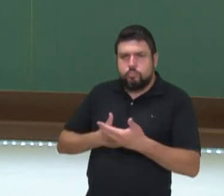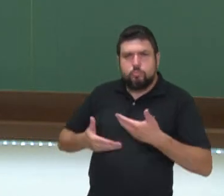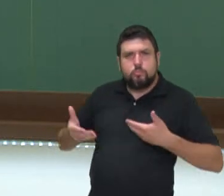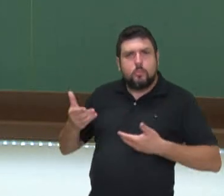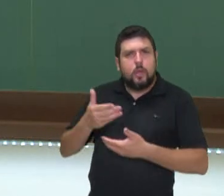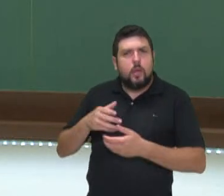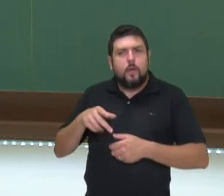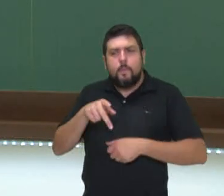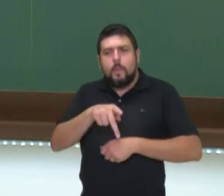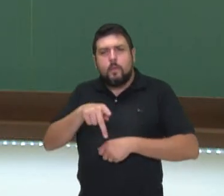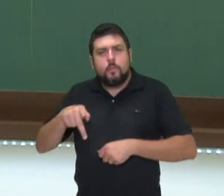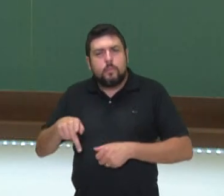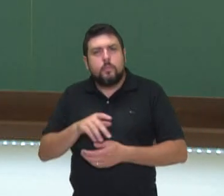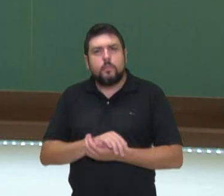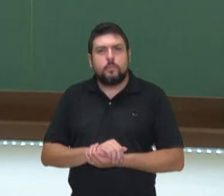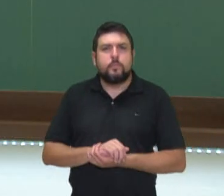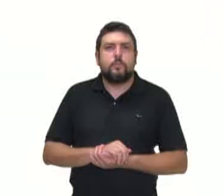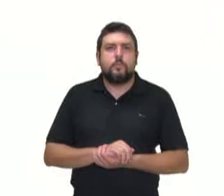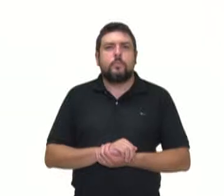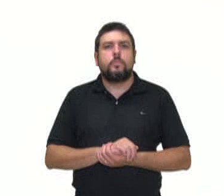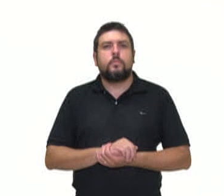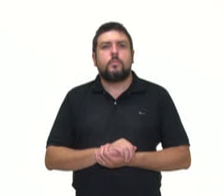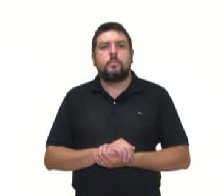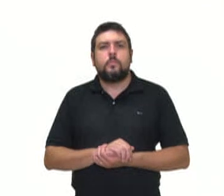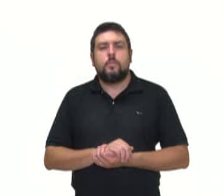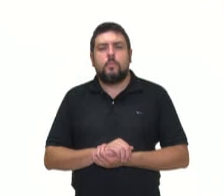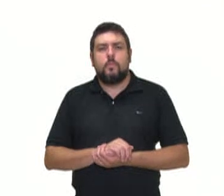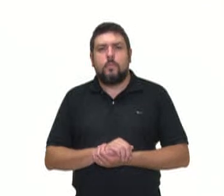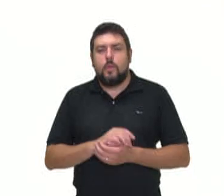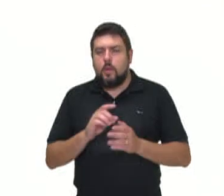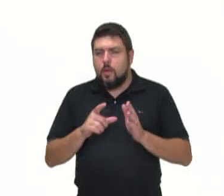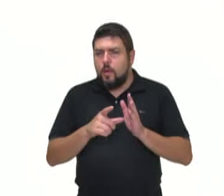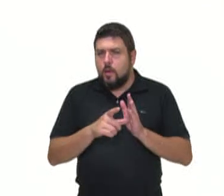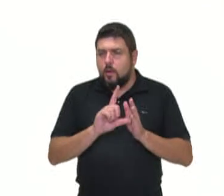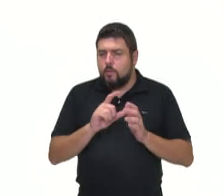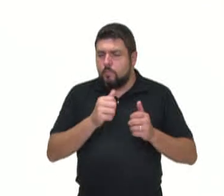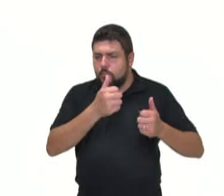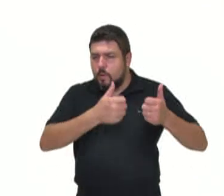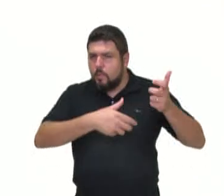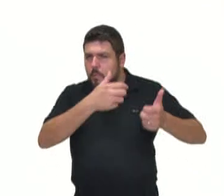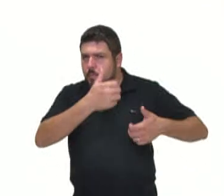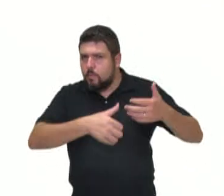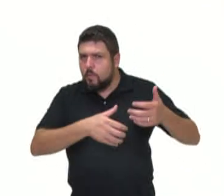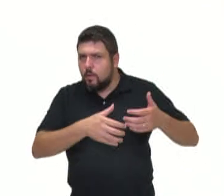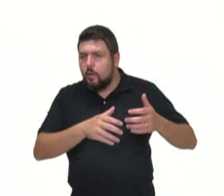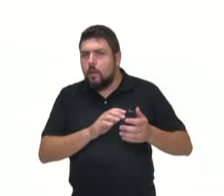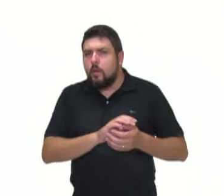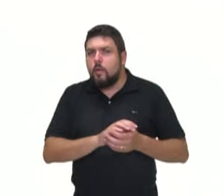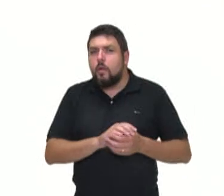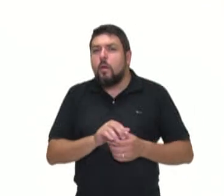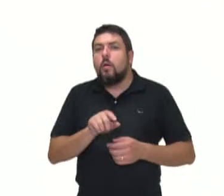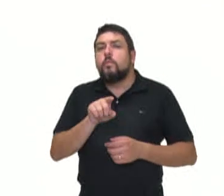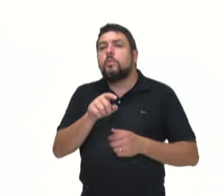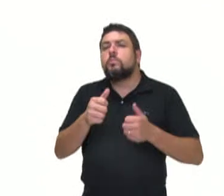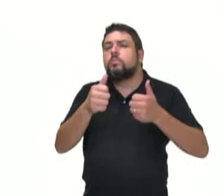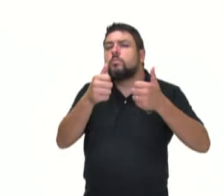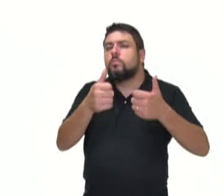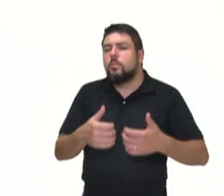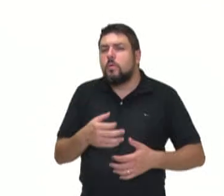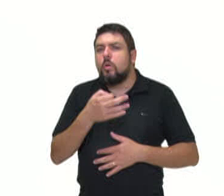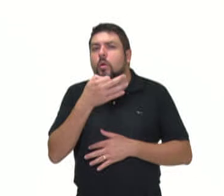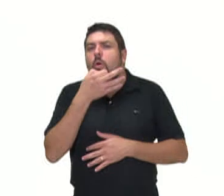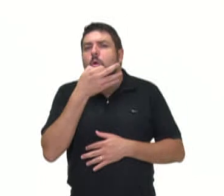colegas, com a professora, né? Com base nesse pensamento, explane qual a sua